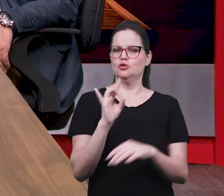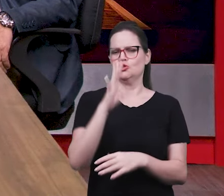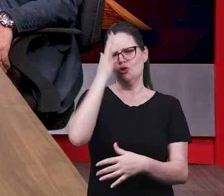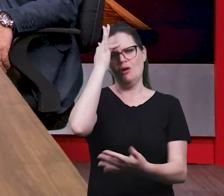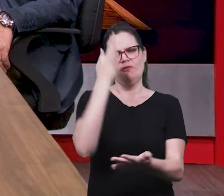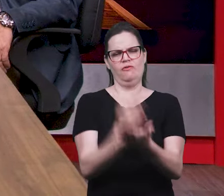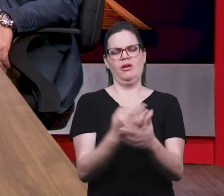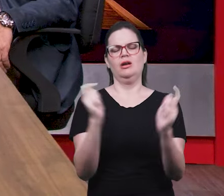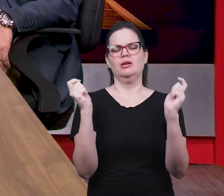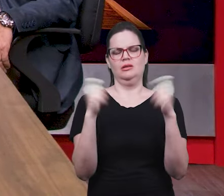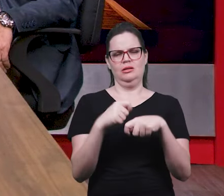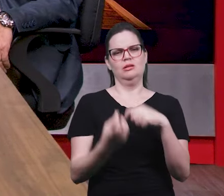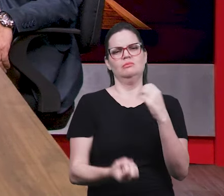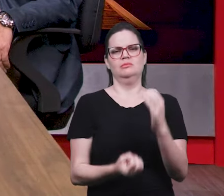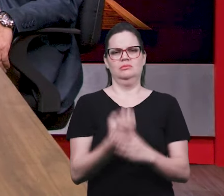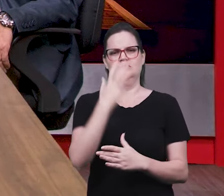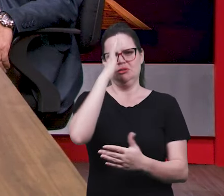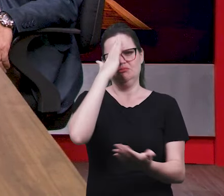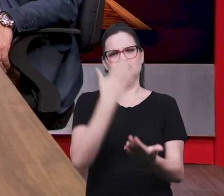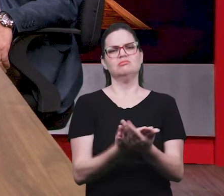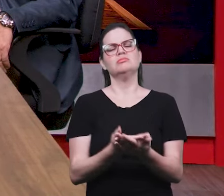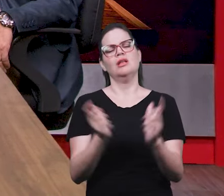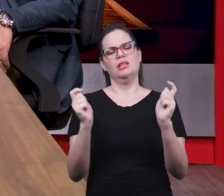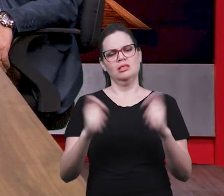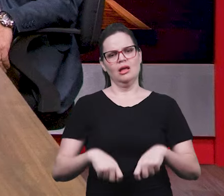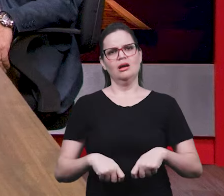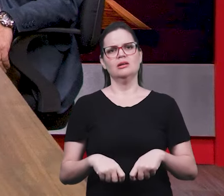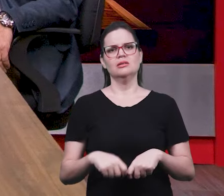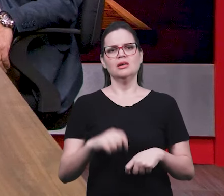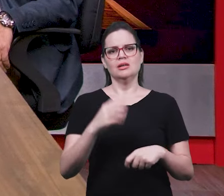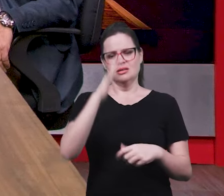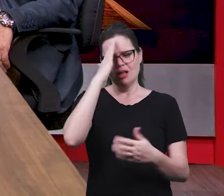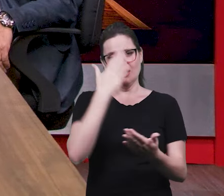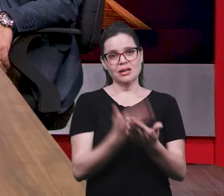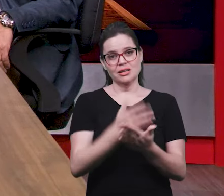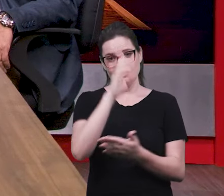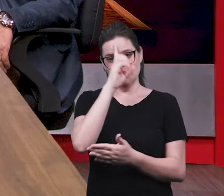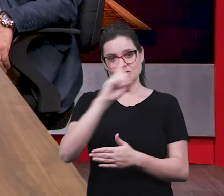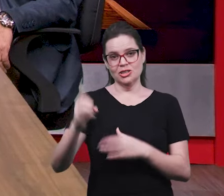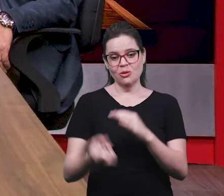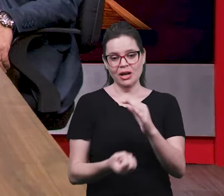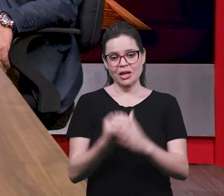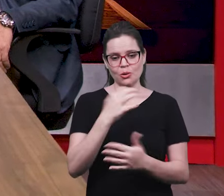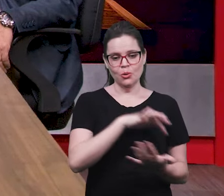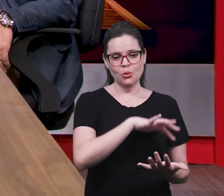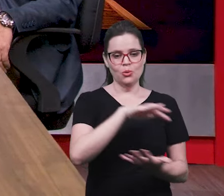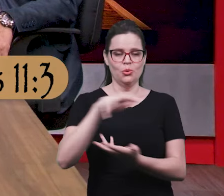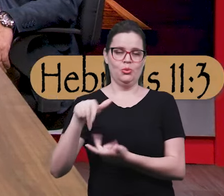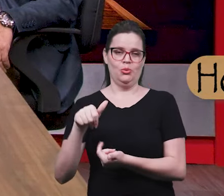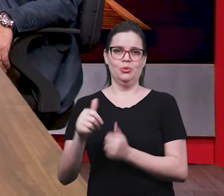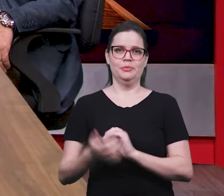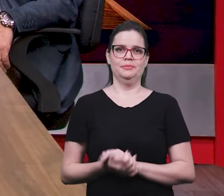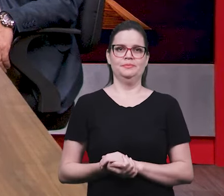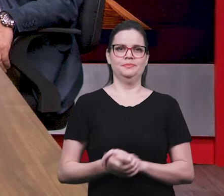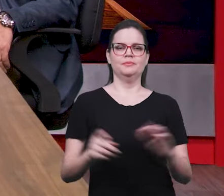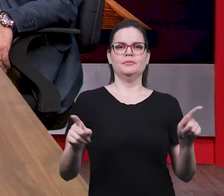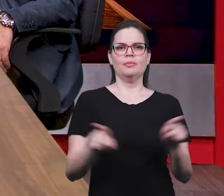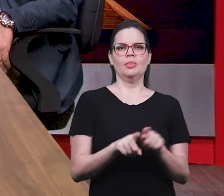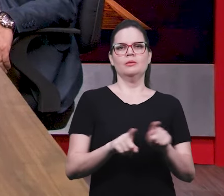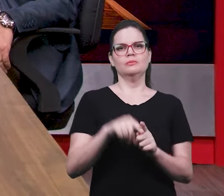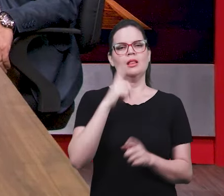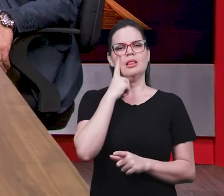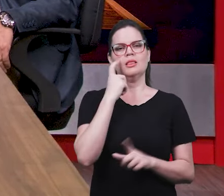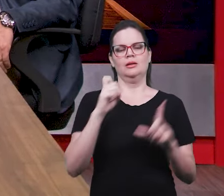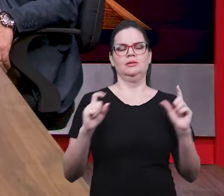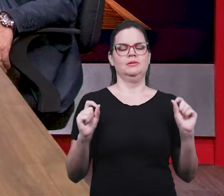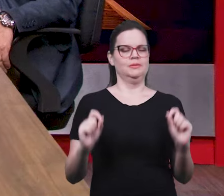né? Somente pela fé você pode crer que os mundos foram criados pela palavra de Deus. É. E uma coisa interessante, voltando ainda, eu